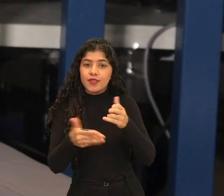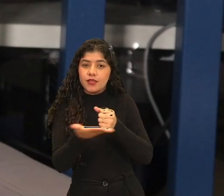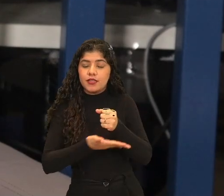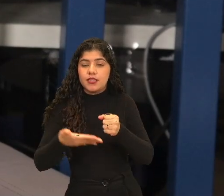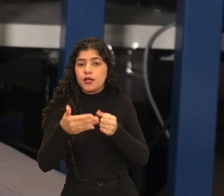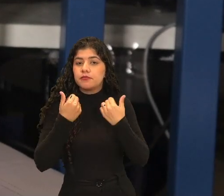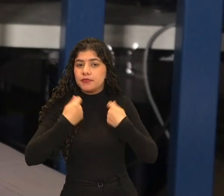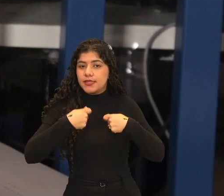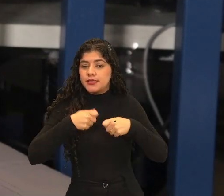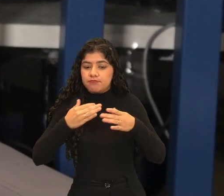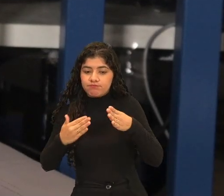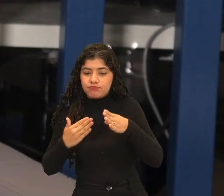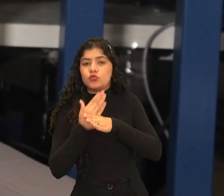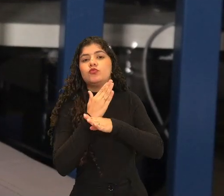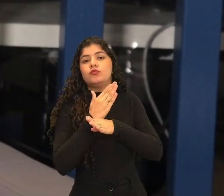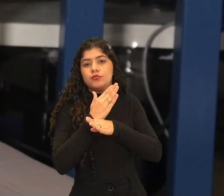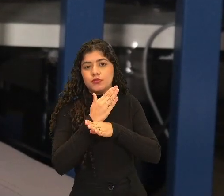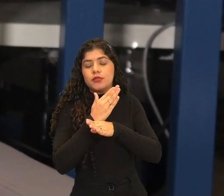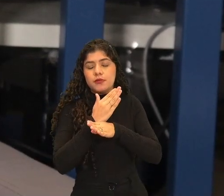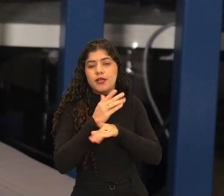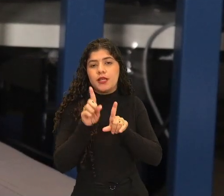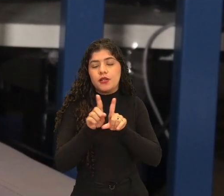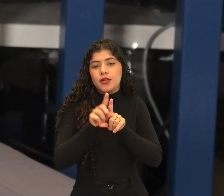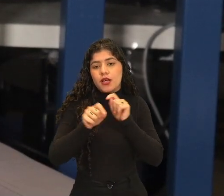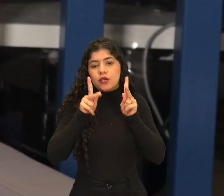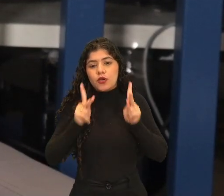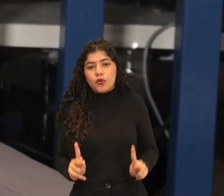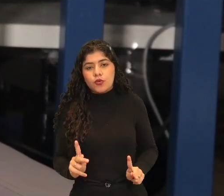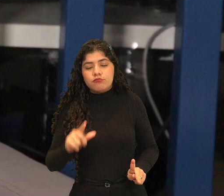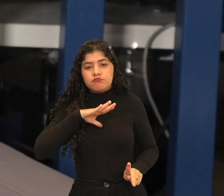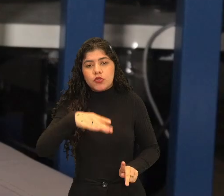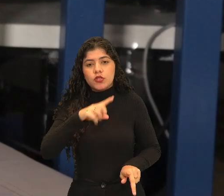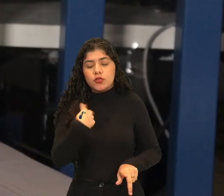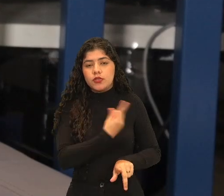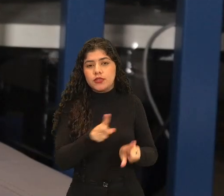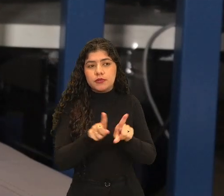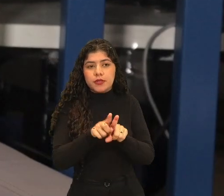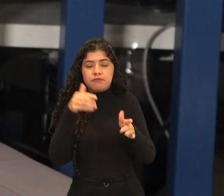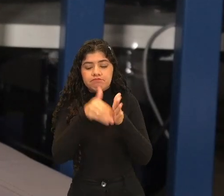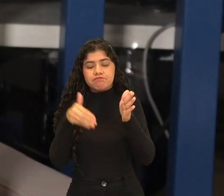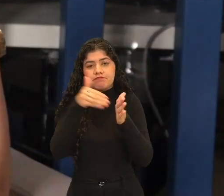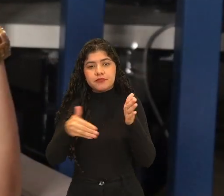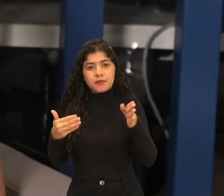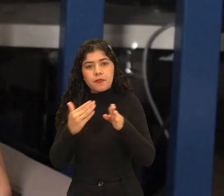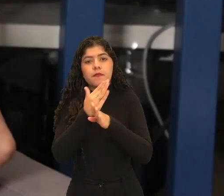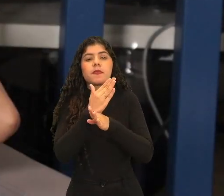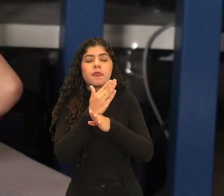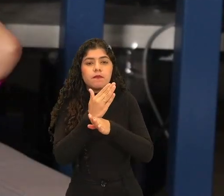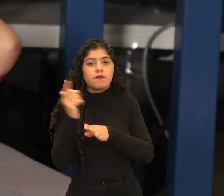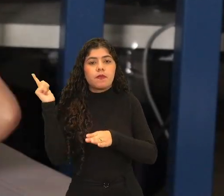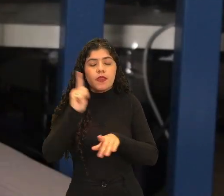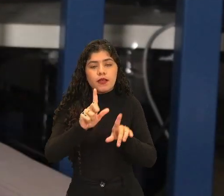ser superada, que é a barreira atitudinal. Porque daí, se a gente faz com que essa barreira atitudinal ela